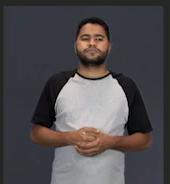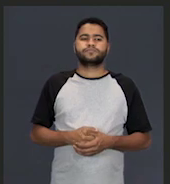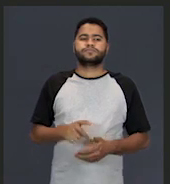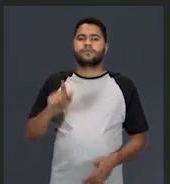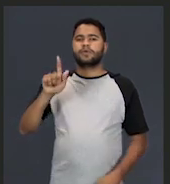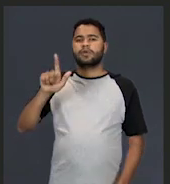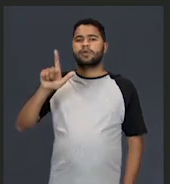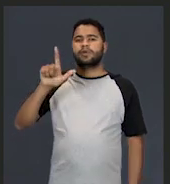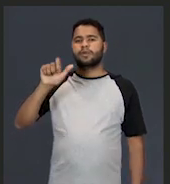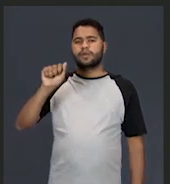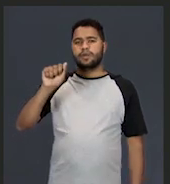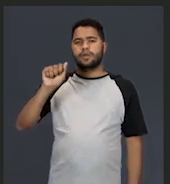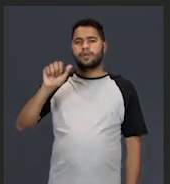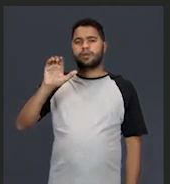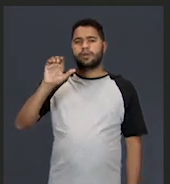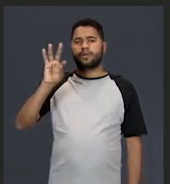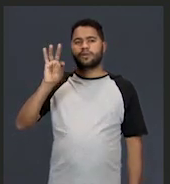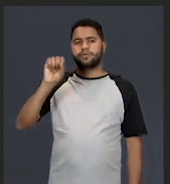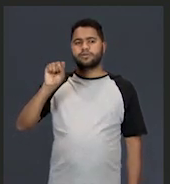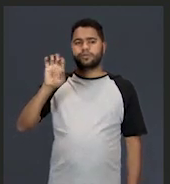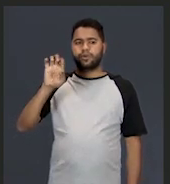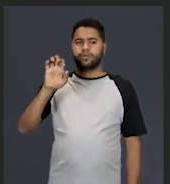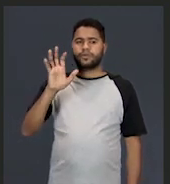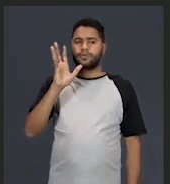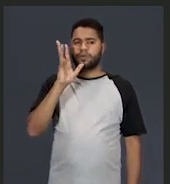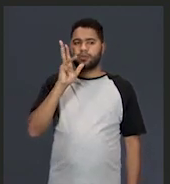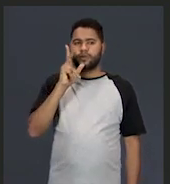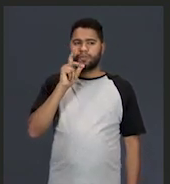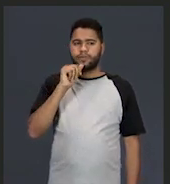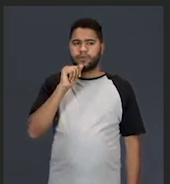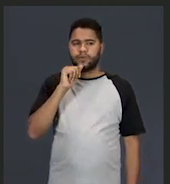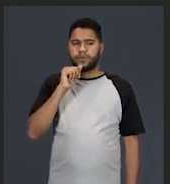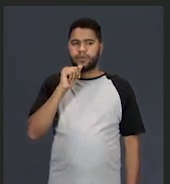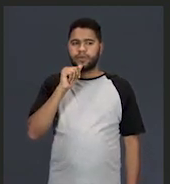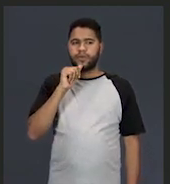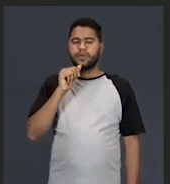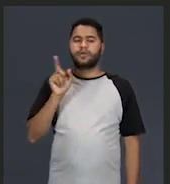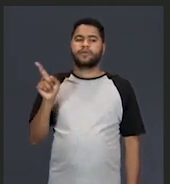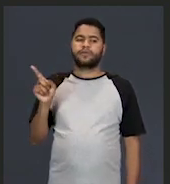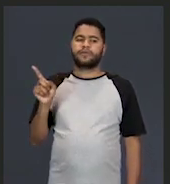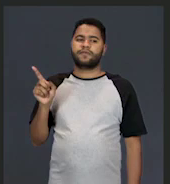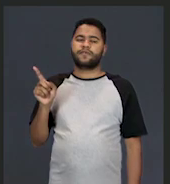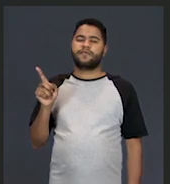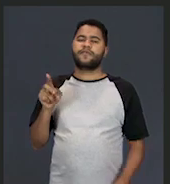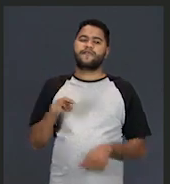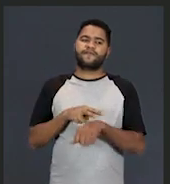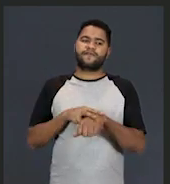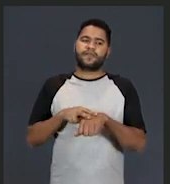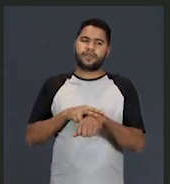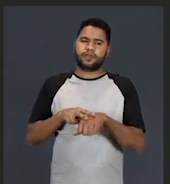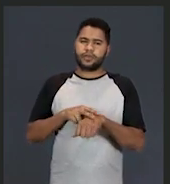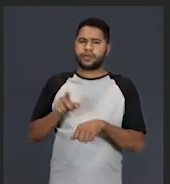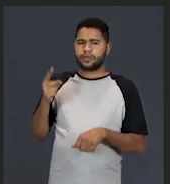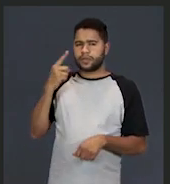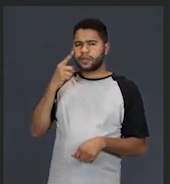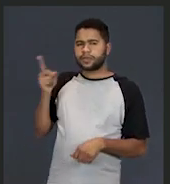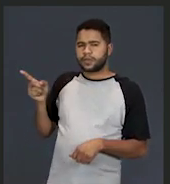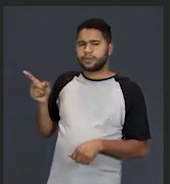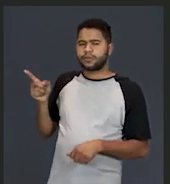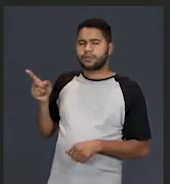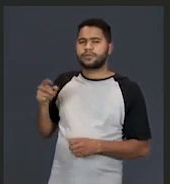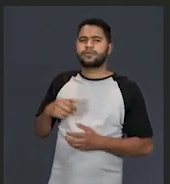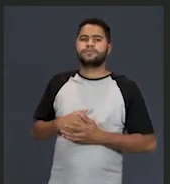a galactose, vai demorar um pouco a descer aqui, um pouco do lado, que eu fiz uma bolinha verde. Tá vendo? Eu